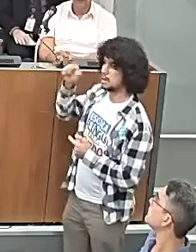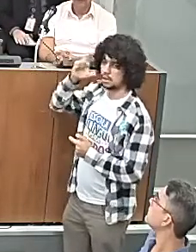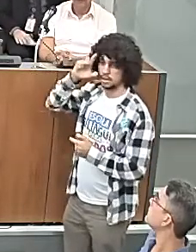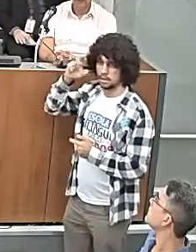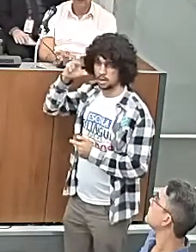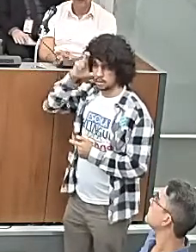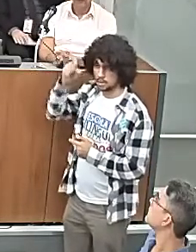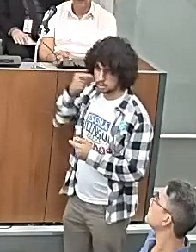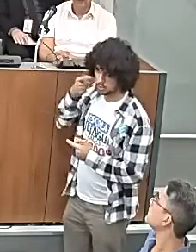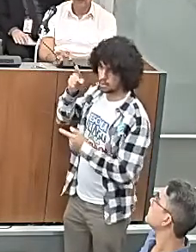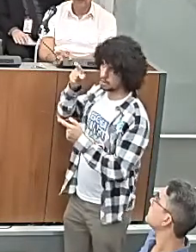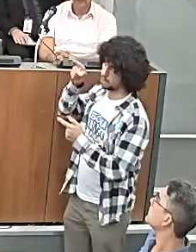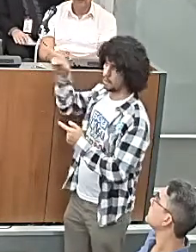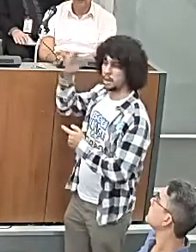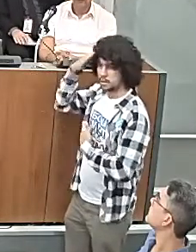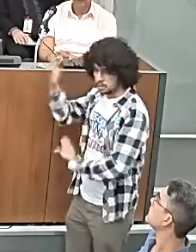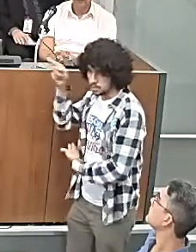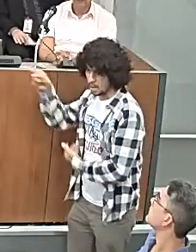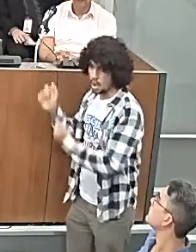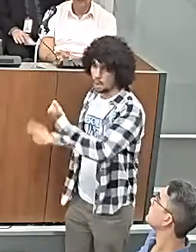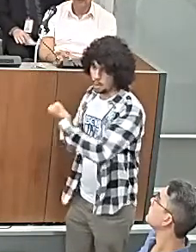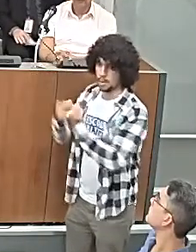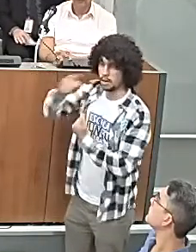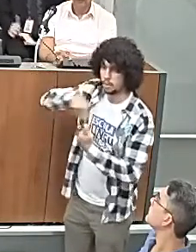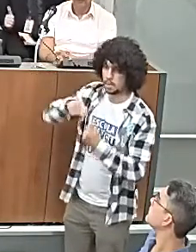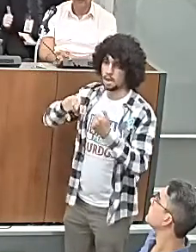cultural do Centro Cultural Banco do Brasil.